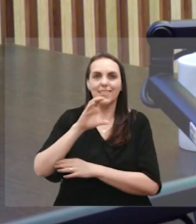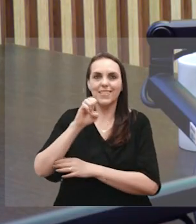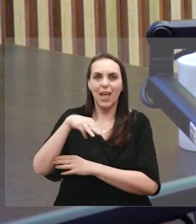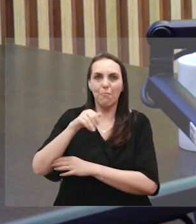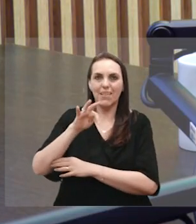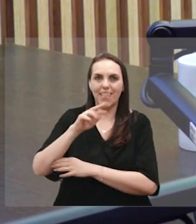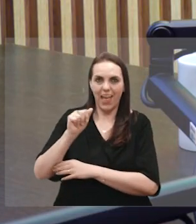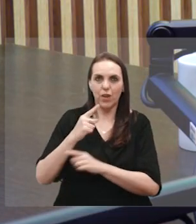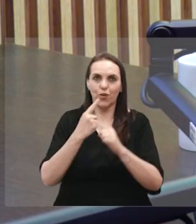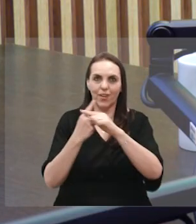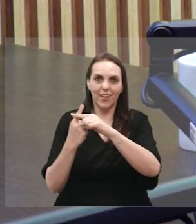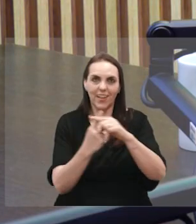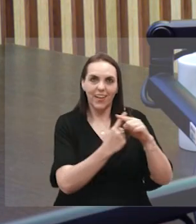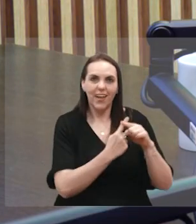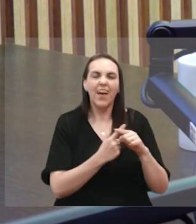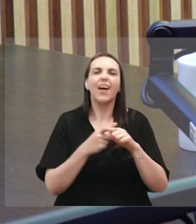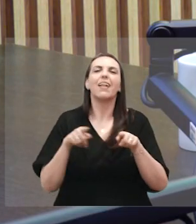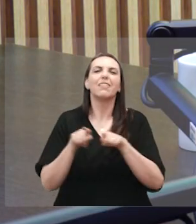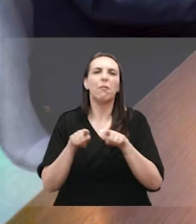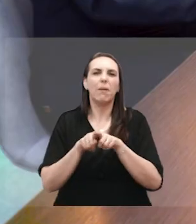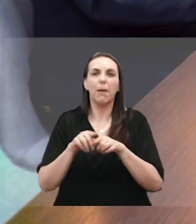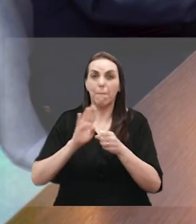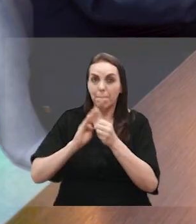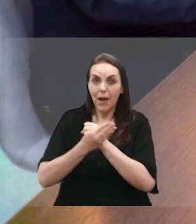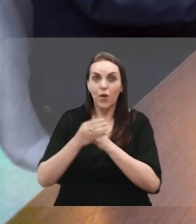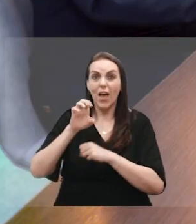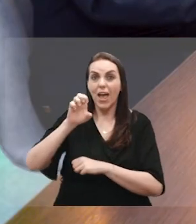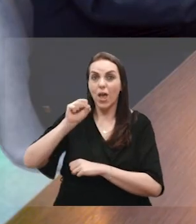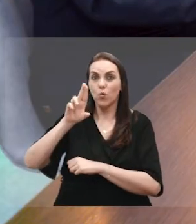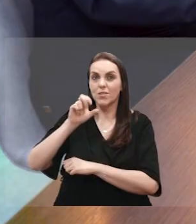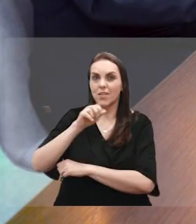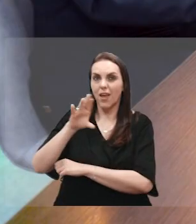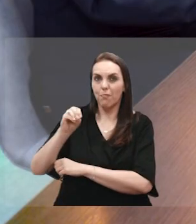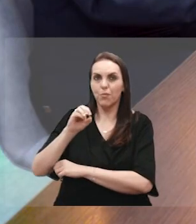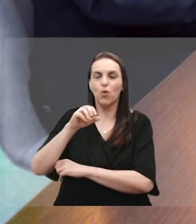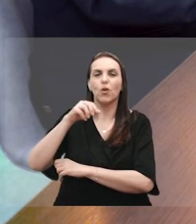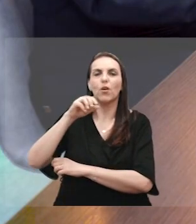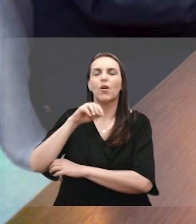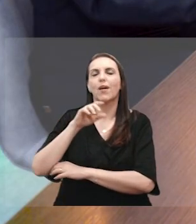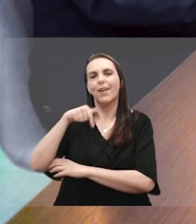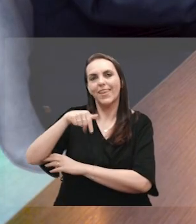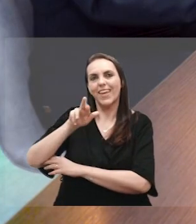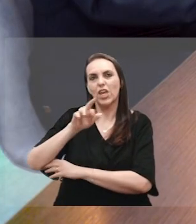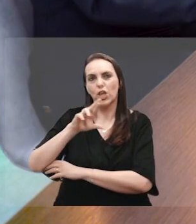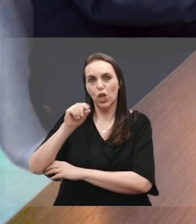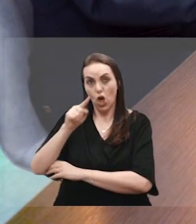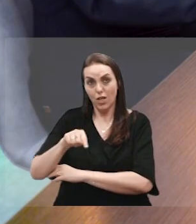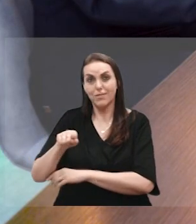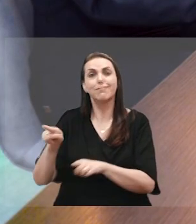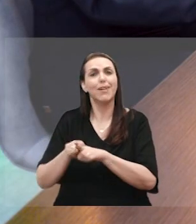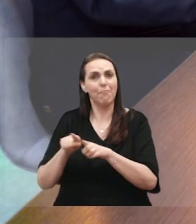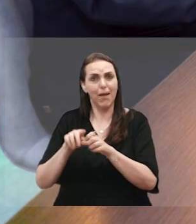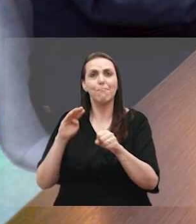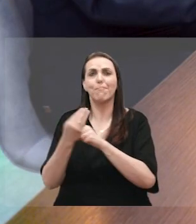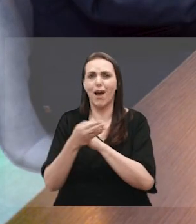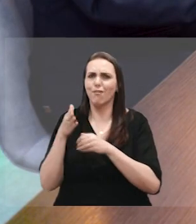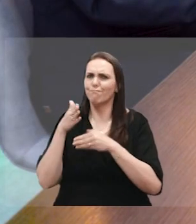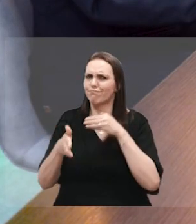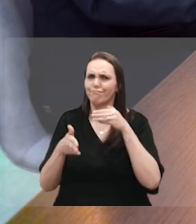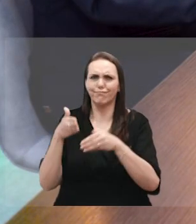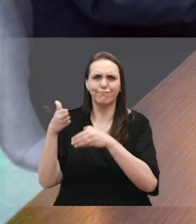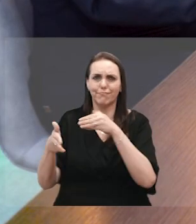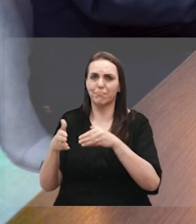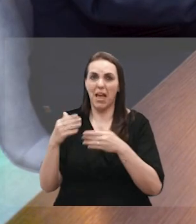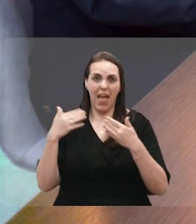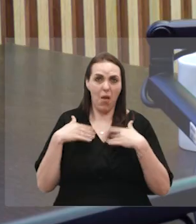entramos no Diamantino fazer campanha. Nenhum local a gente deixou de ir para provar isso. Então a gente faz também o bairro, por isso a votação é tão